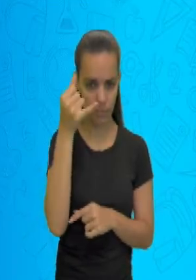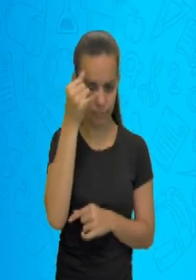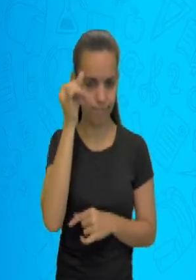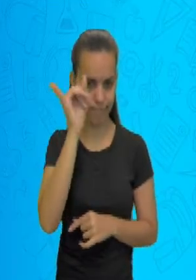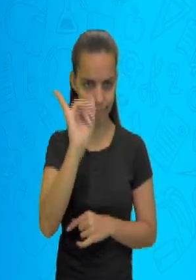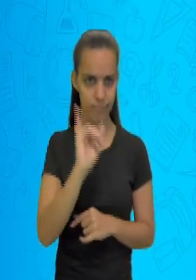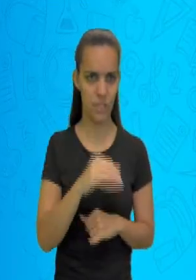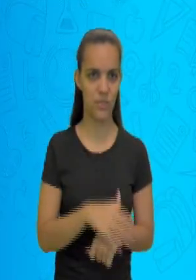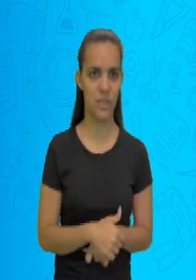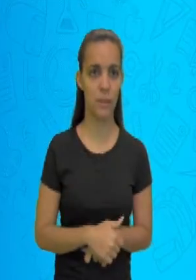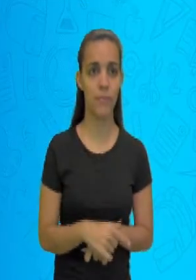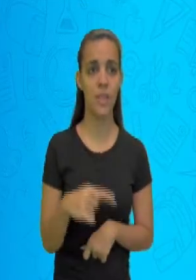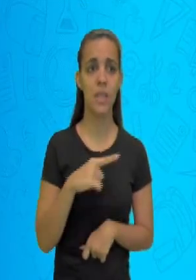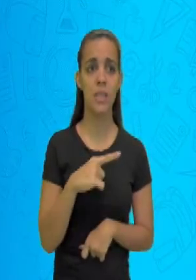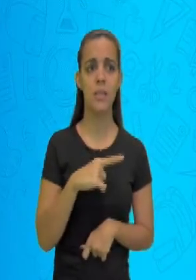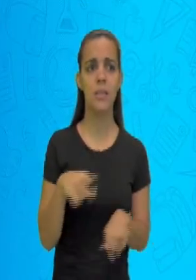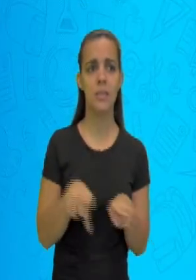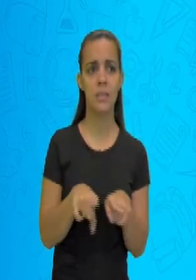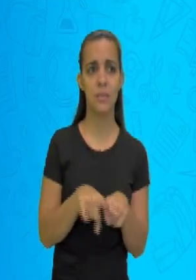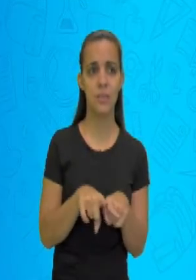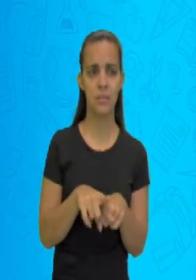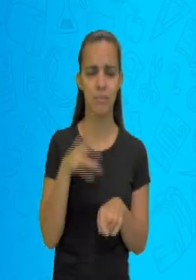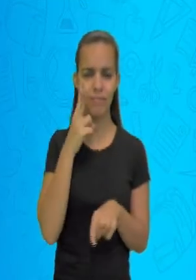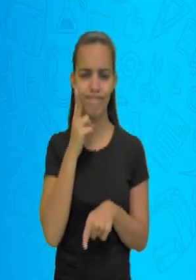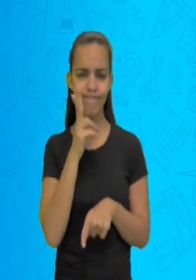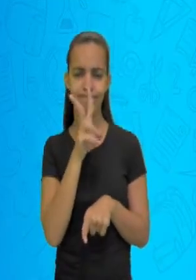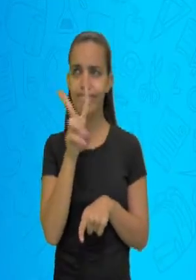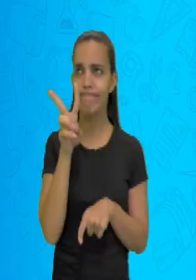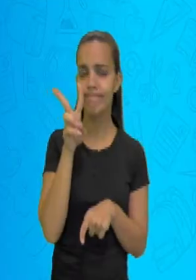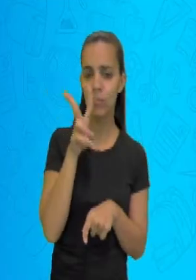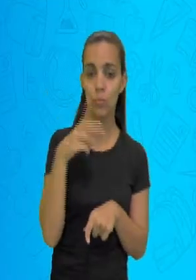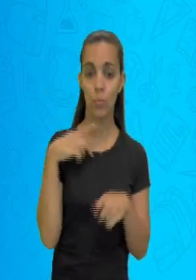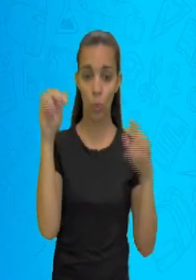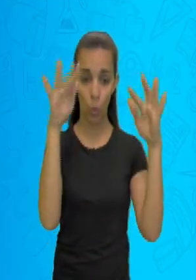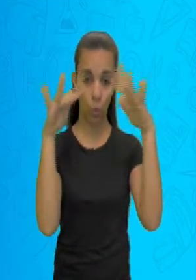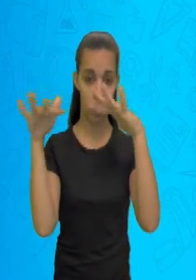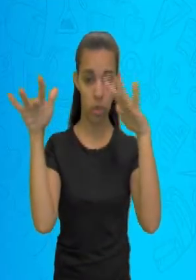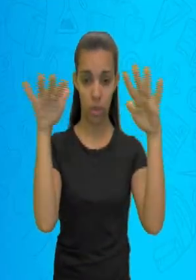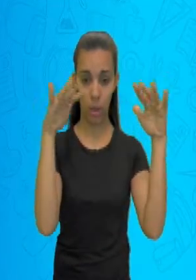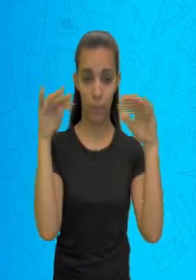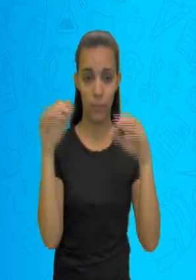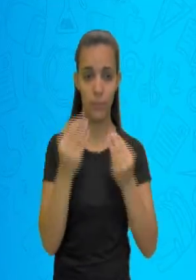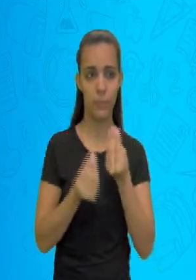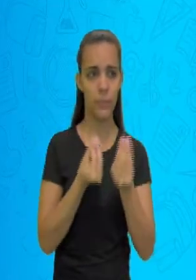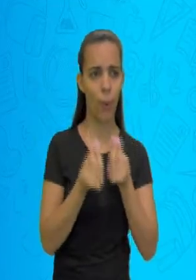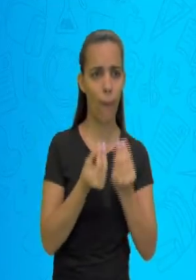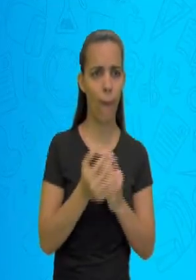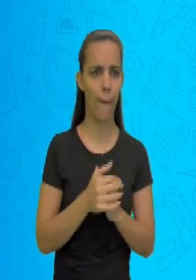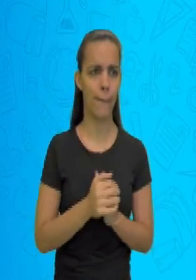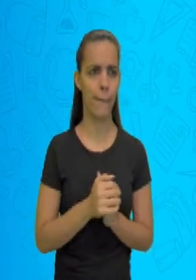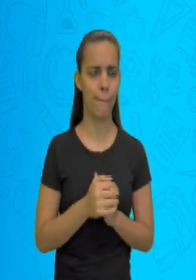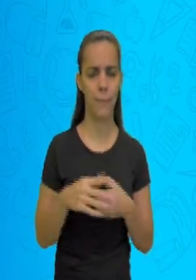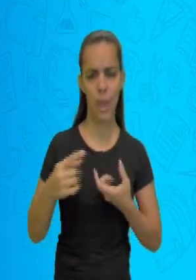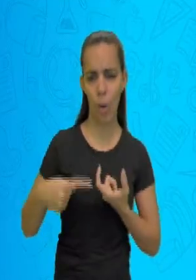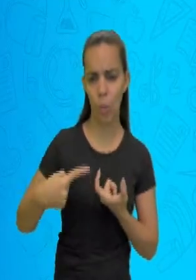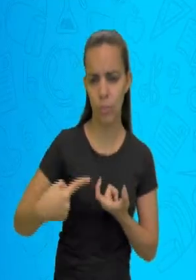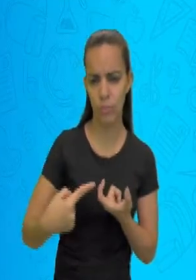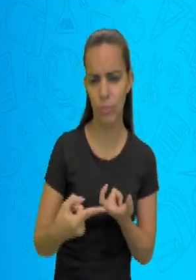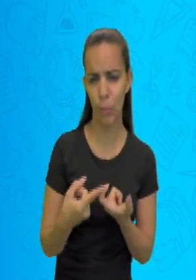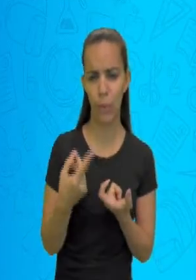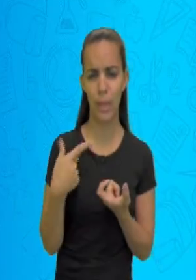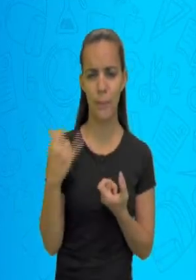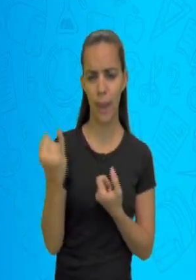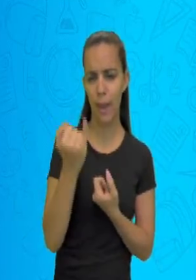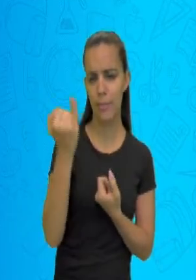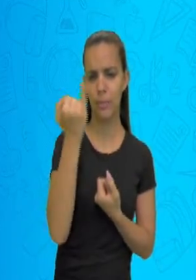vida. E a gente tem que levar o clima em consideração. Por quê? Vocês já observaram que